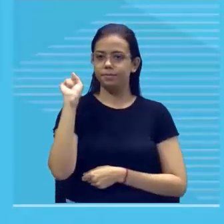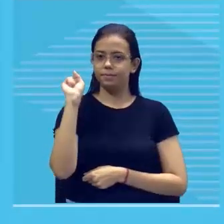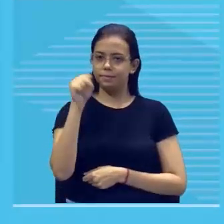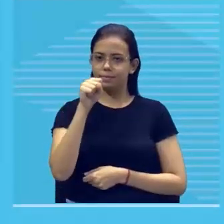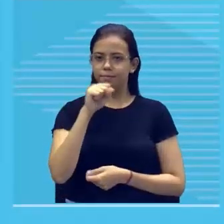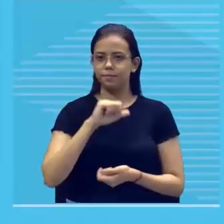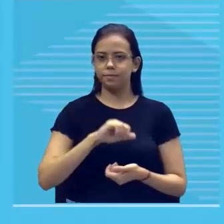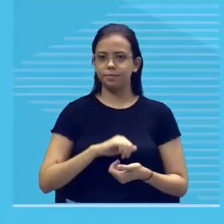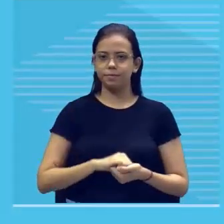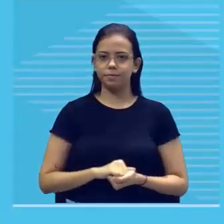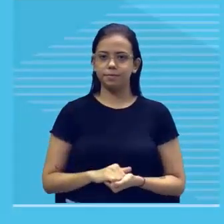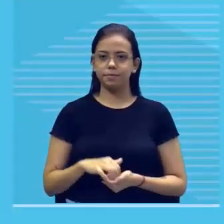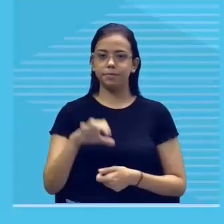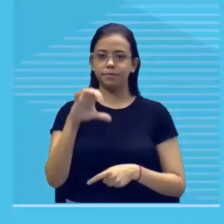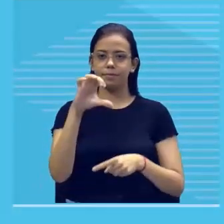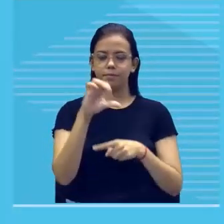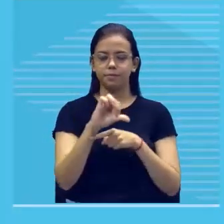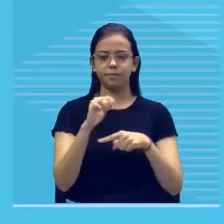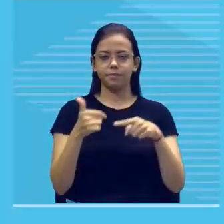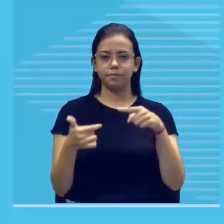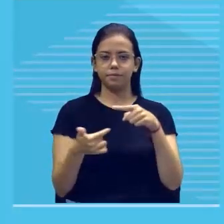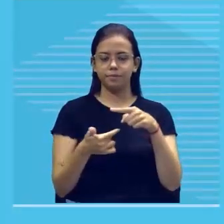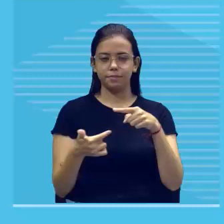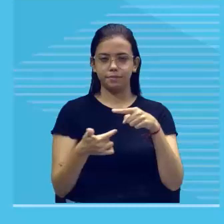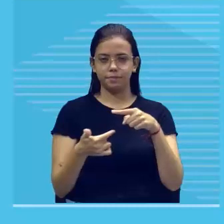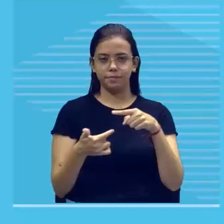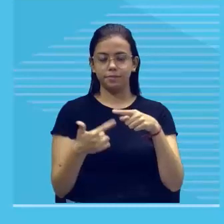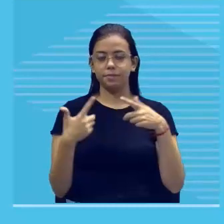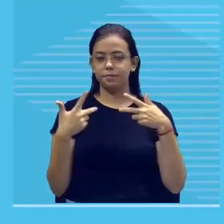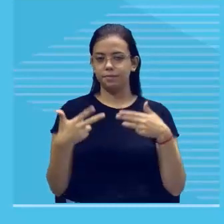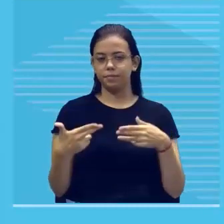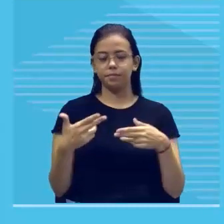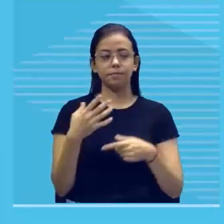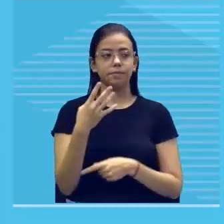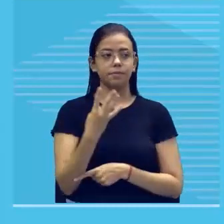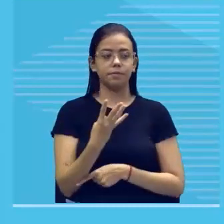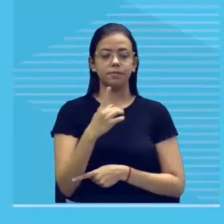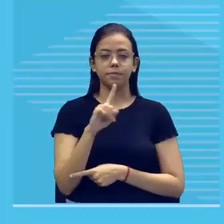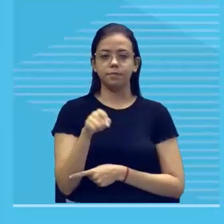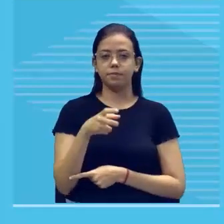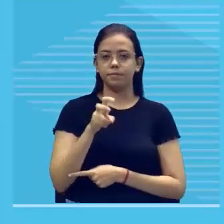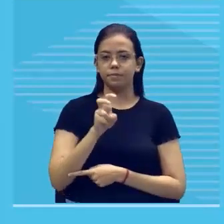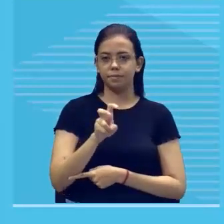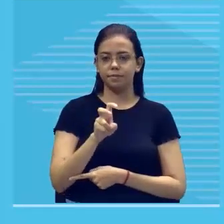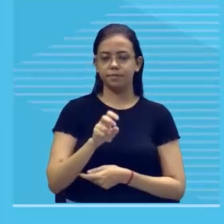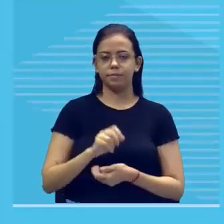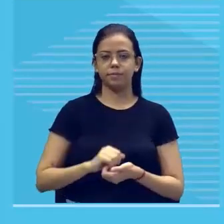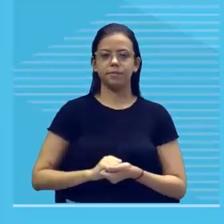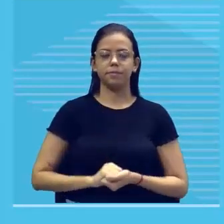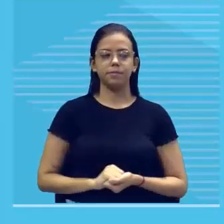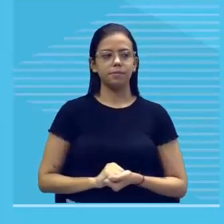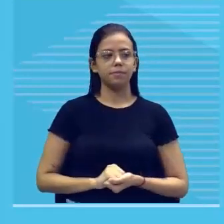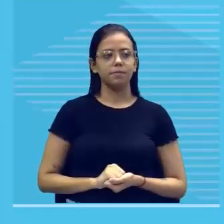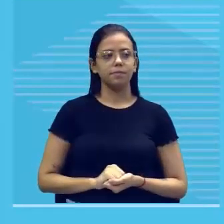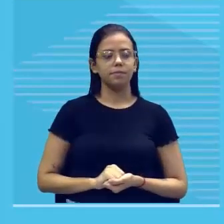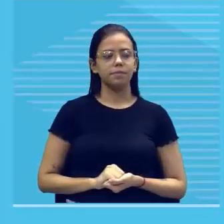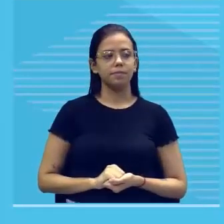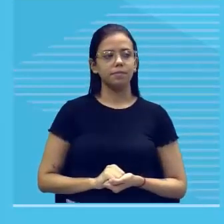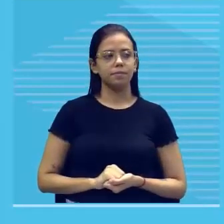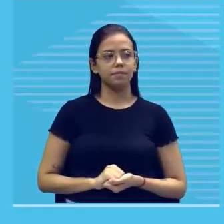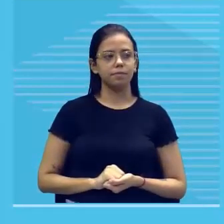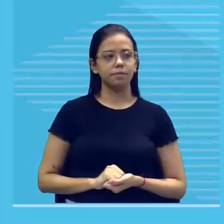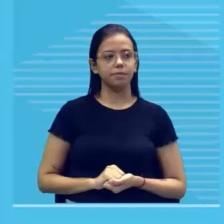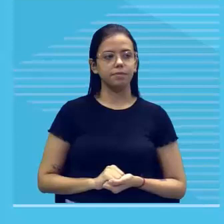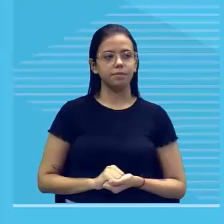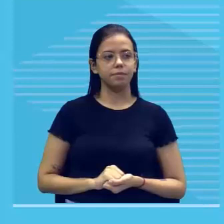sou mais novos sobre 2 e é 4,5 Quando você